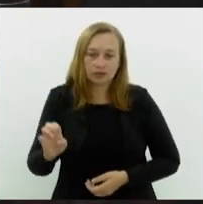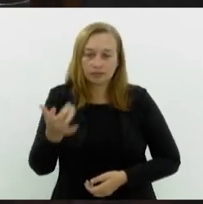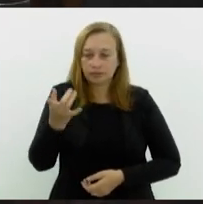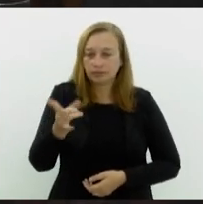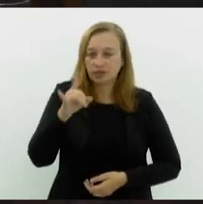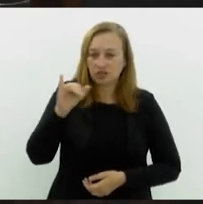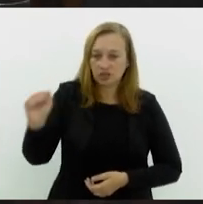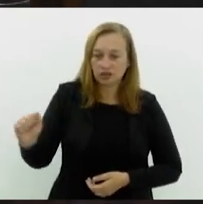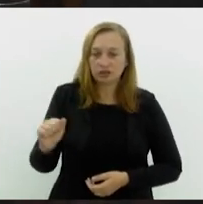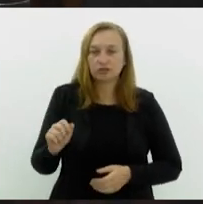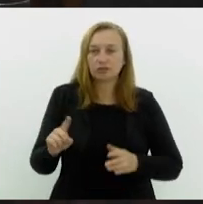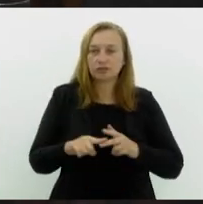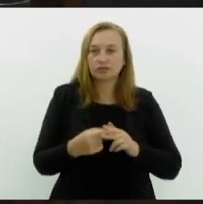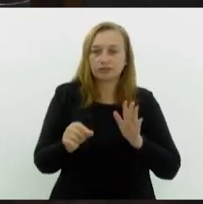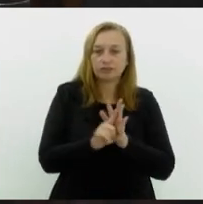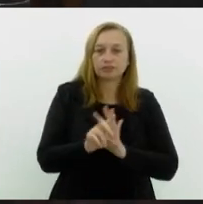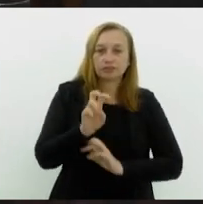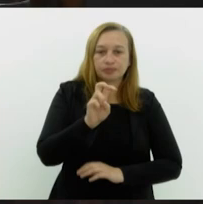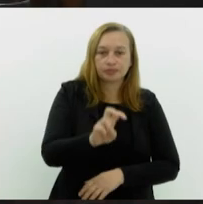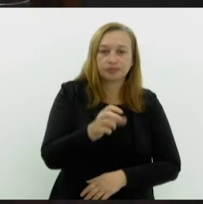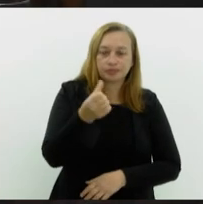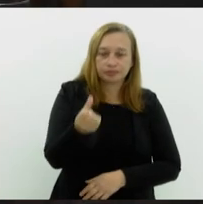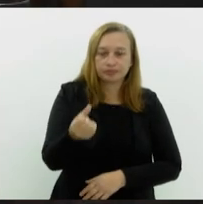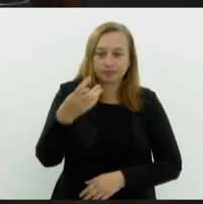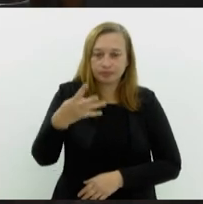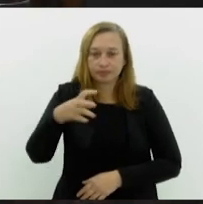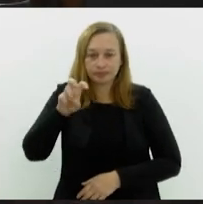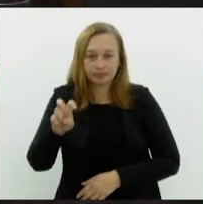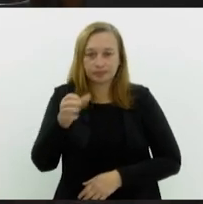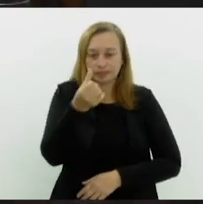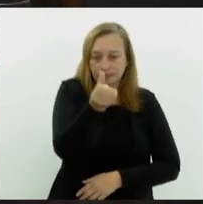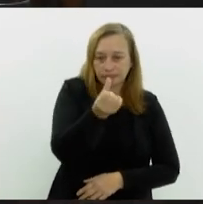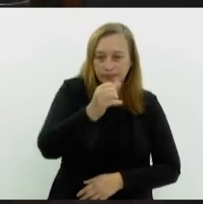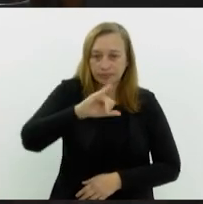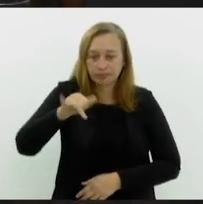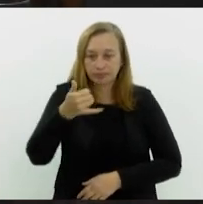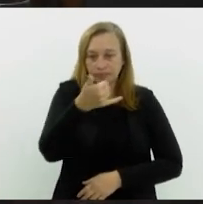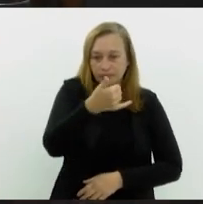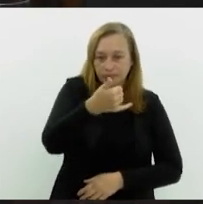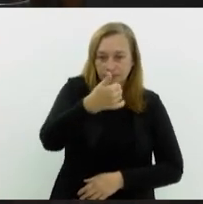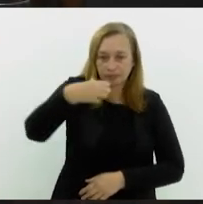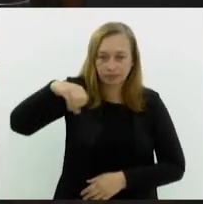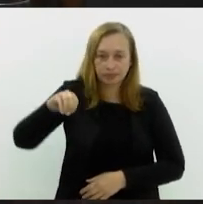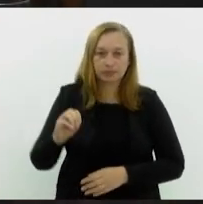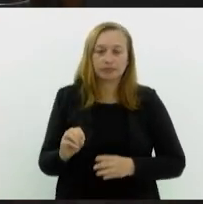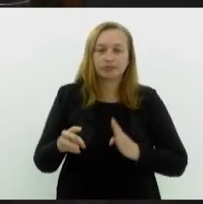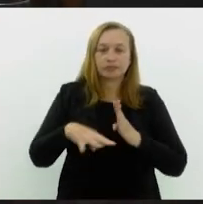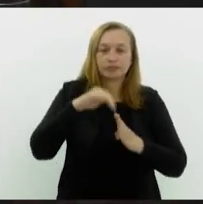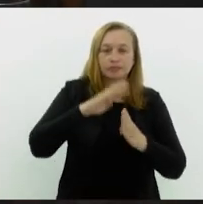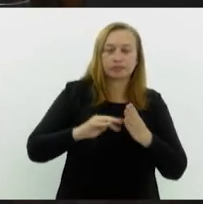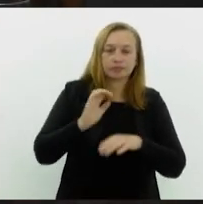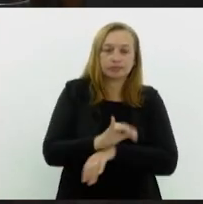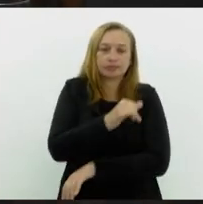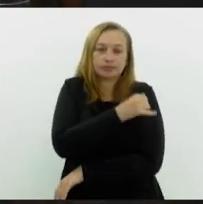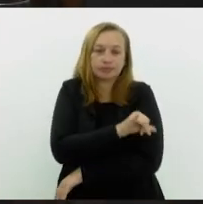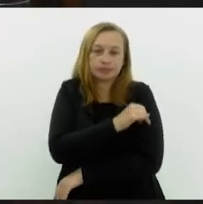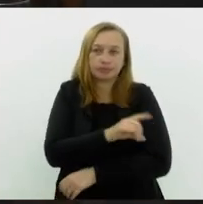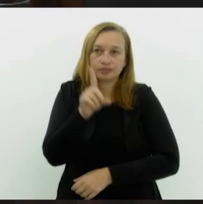Armelau, que altera a lei 5.645, de 6 de janeiro de 2010, incluindo no calendário oficial do Estado do Rio de Janeiro, o dia